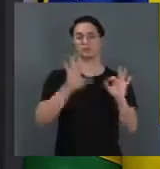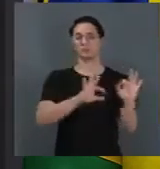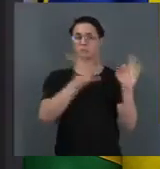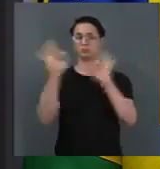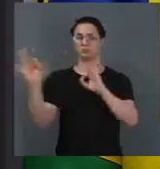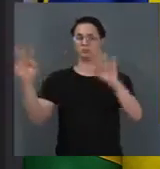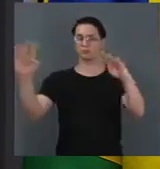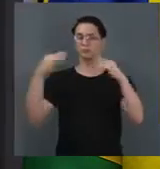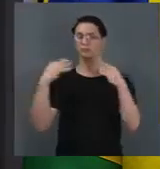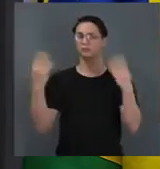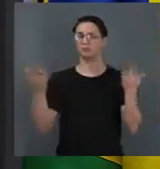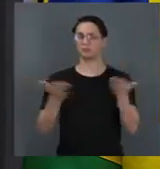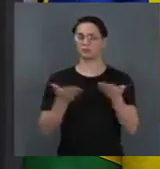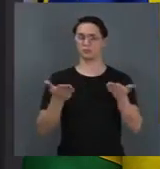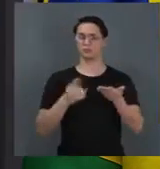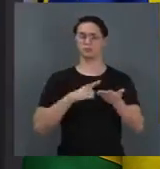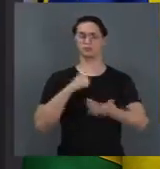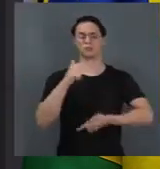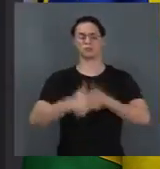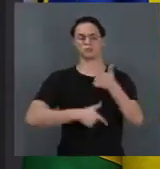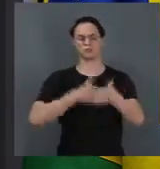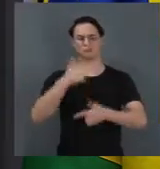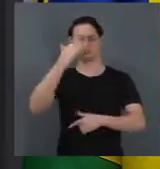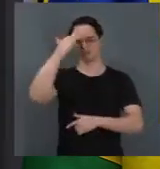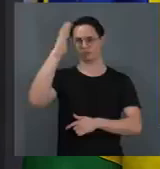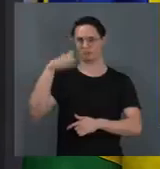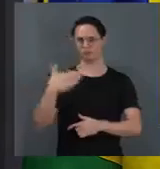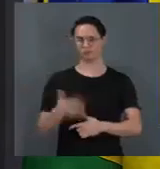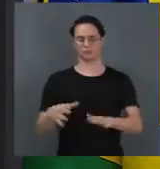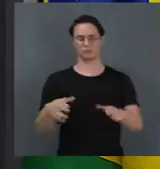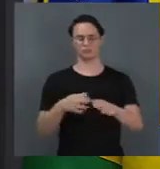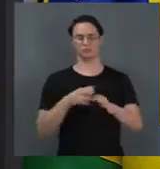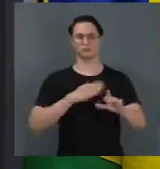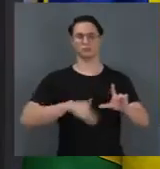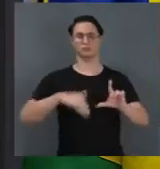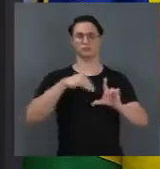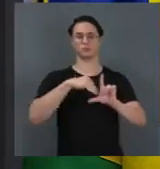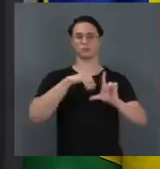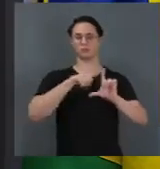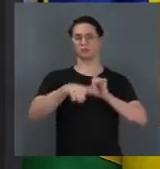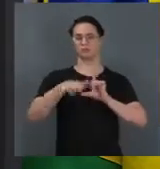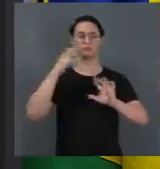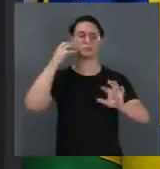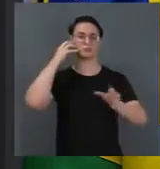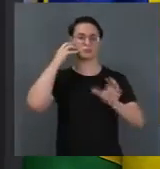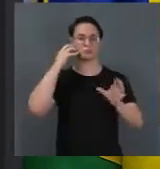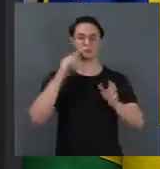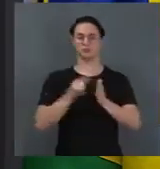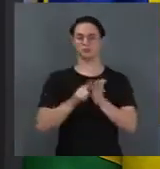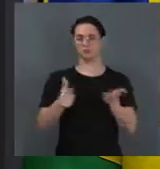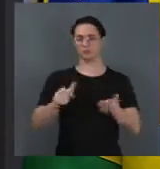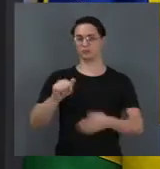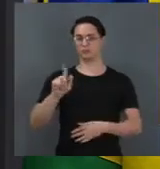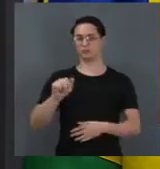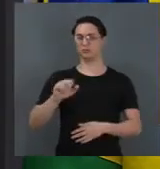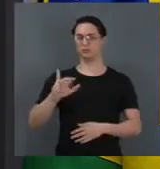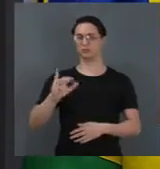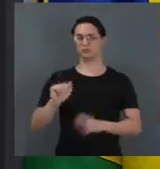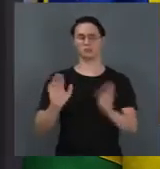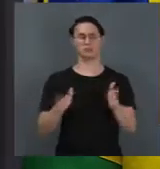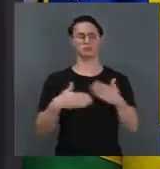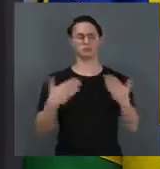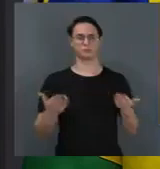ouvindo pelo trabalho digno da equipe da TV Senado, Rádio Senado e Agência Senado. Senhor presidente,